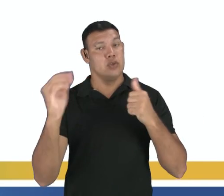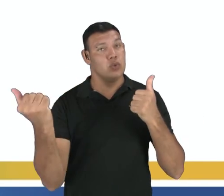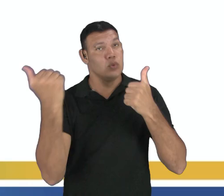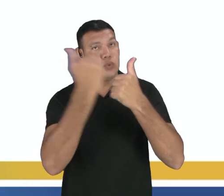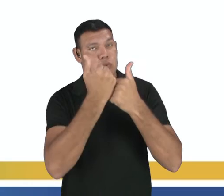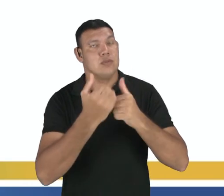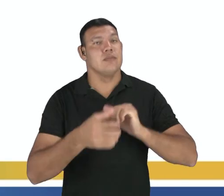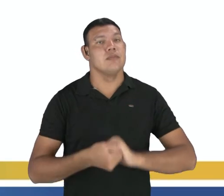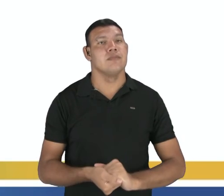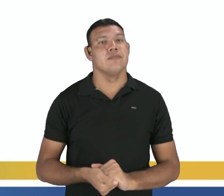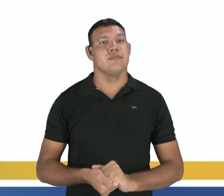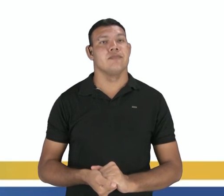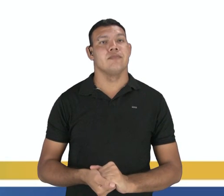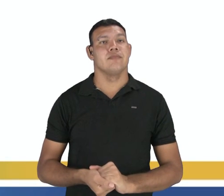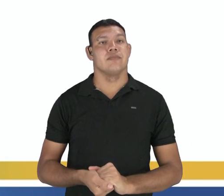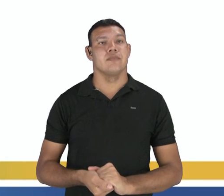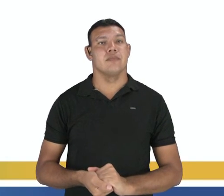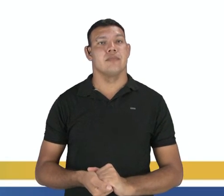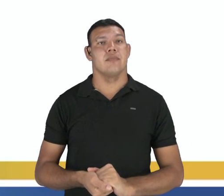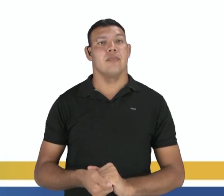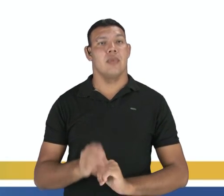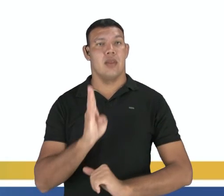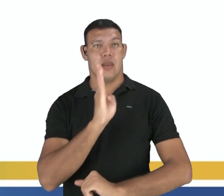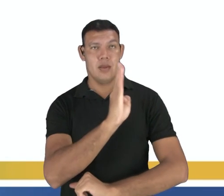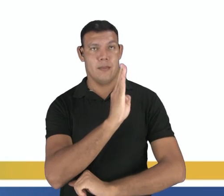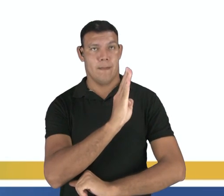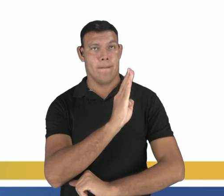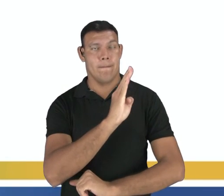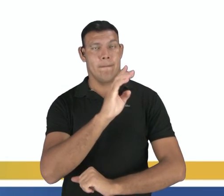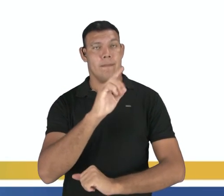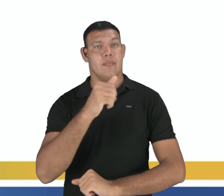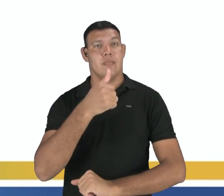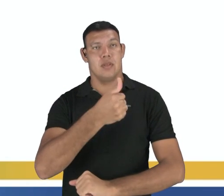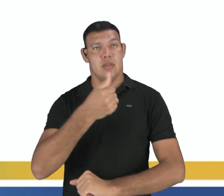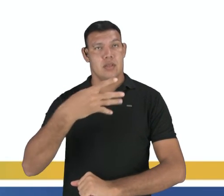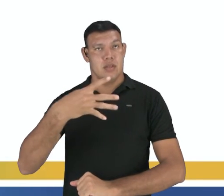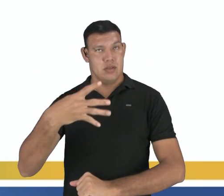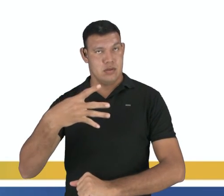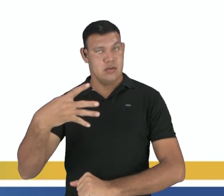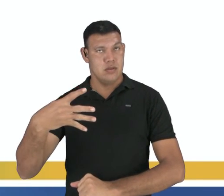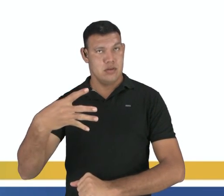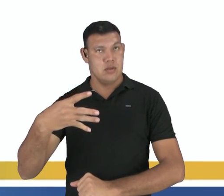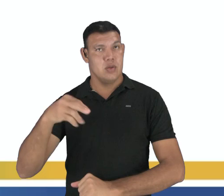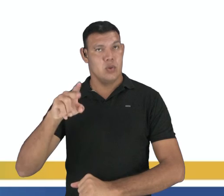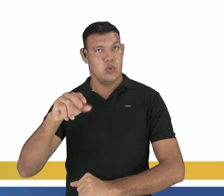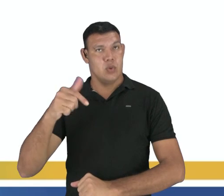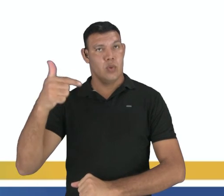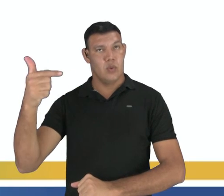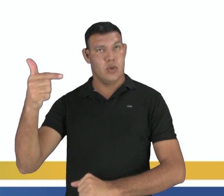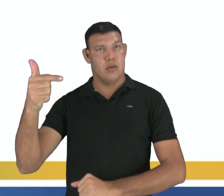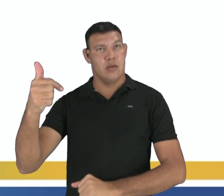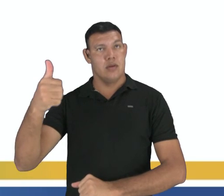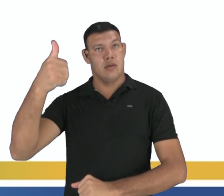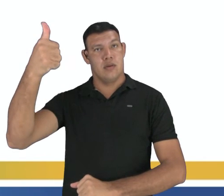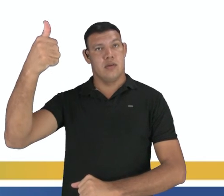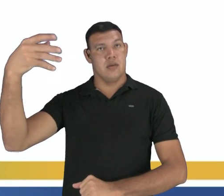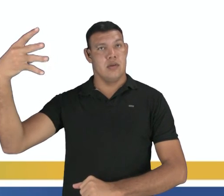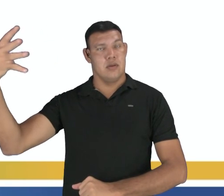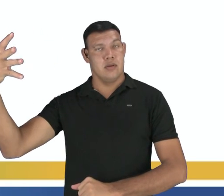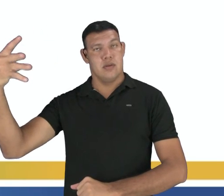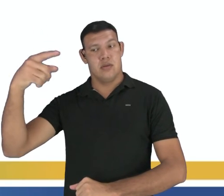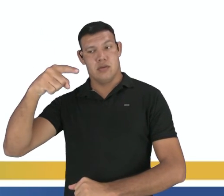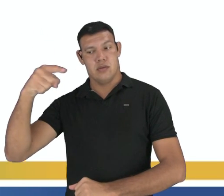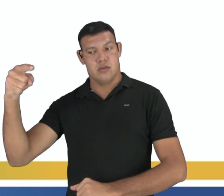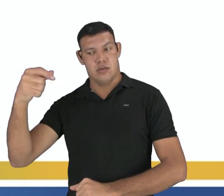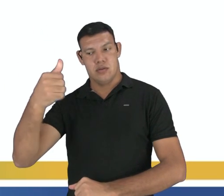144 horas. Então, ficará a seguinte situação: B de 144 é igual a 2